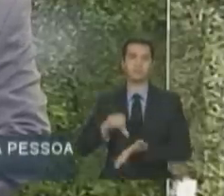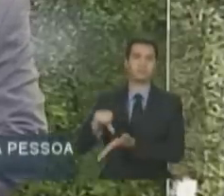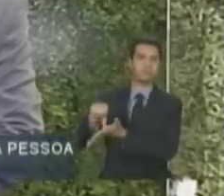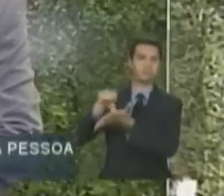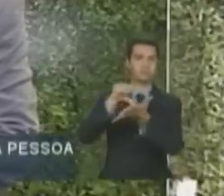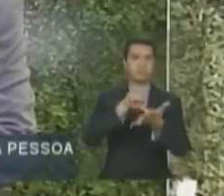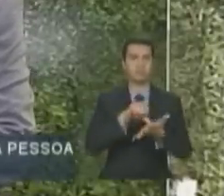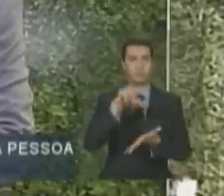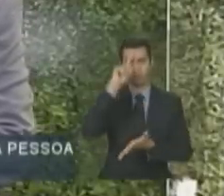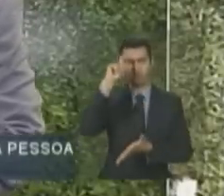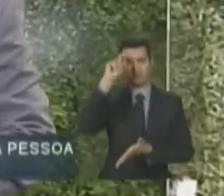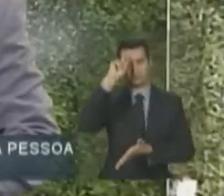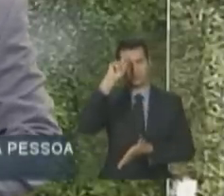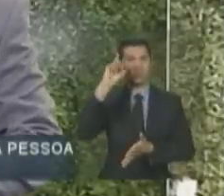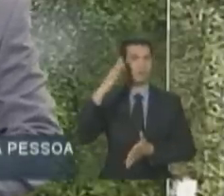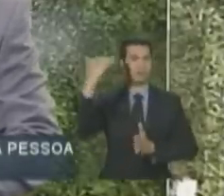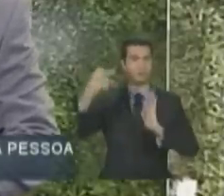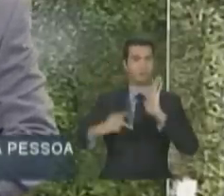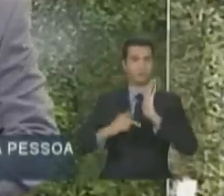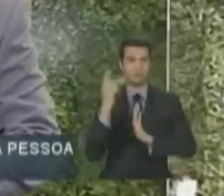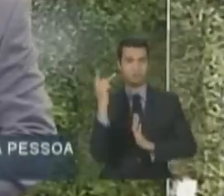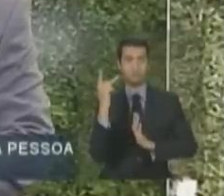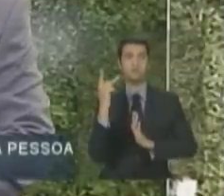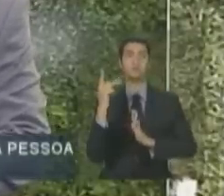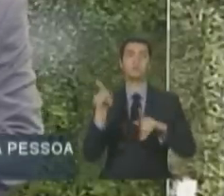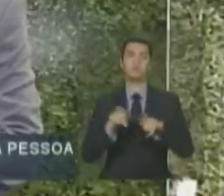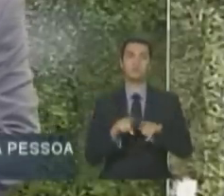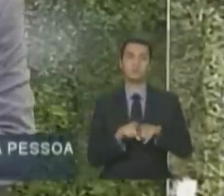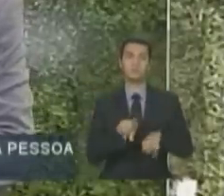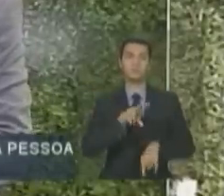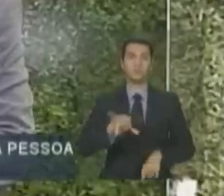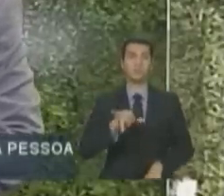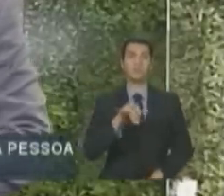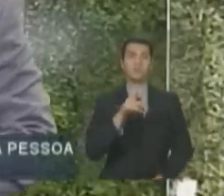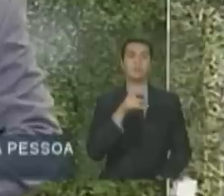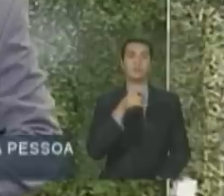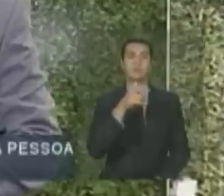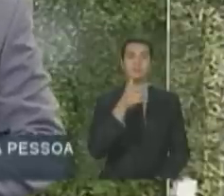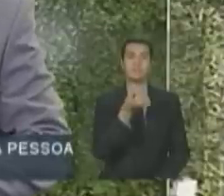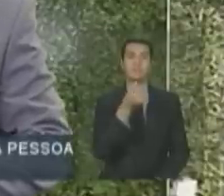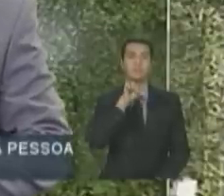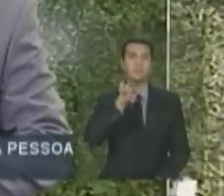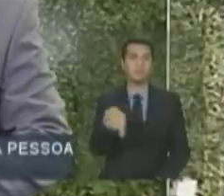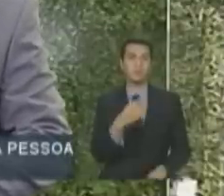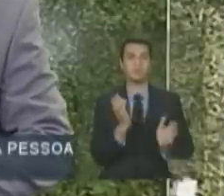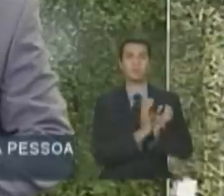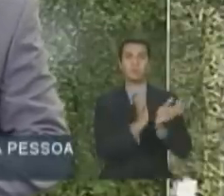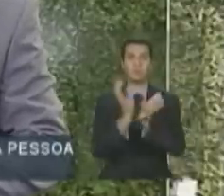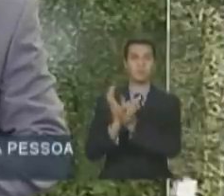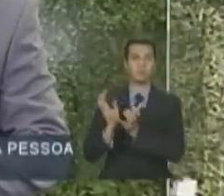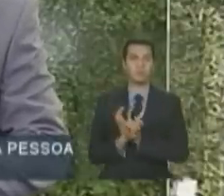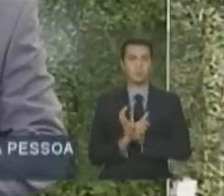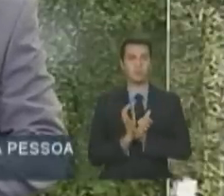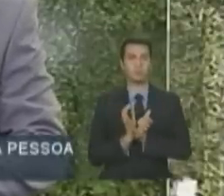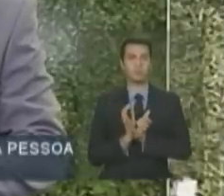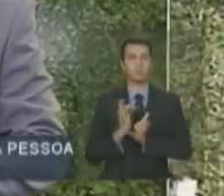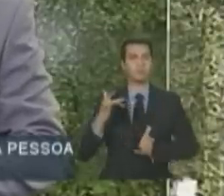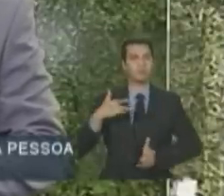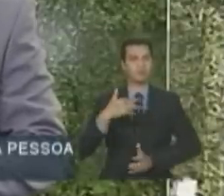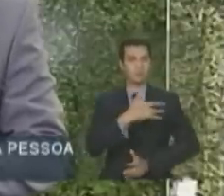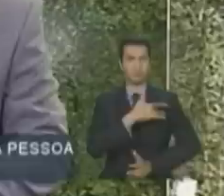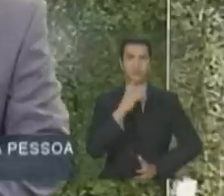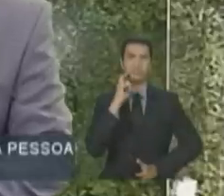capacitação de 6 mil equipes de saúde bucal para o atendimento às pessoas com